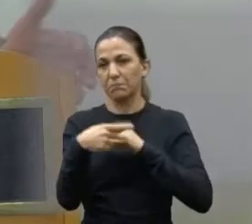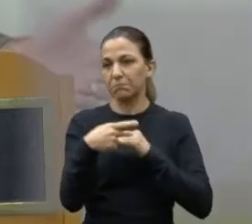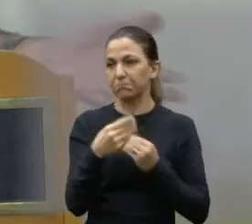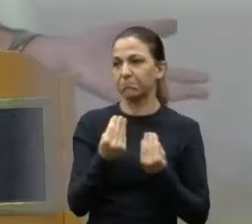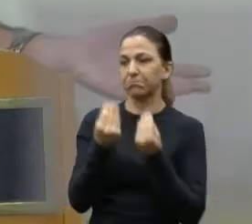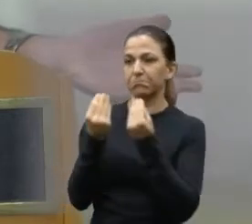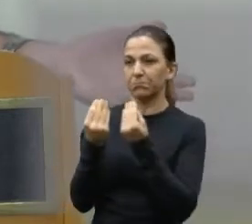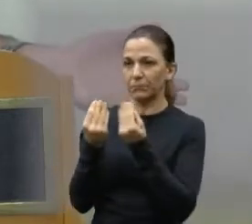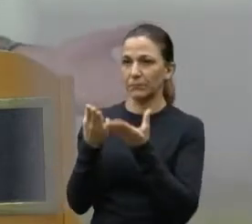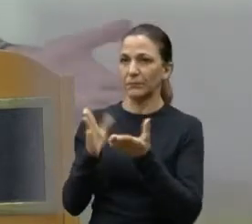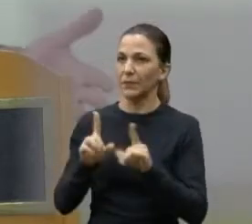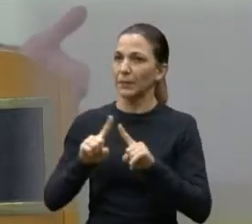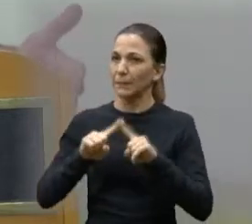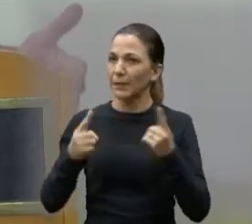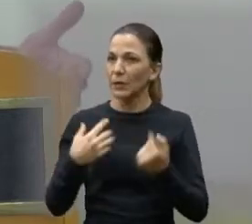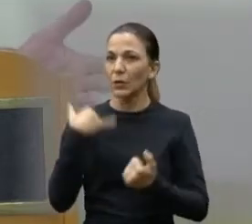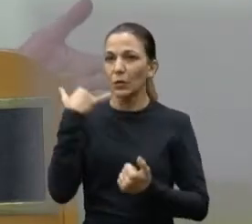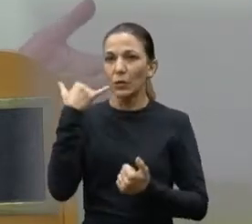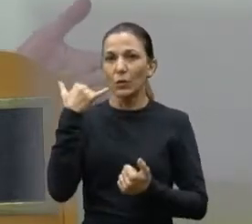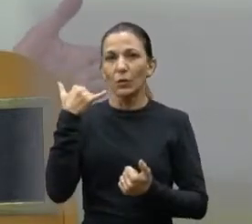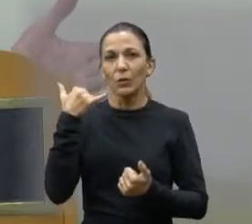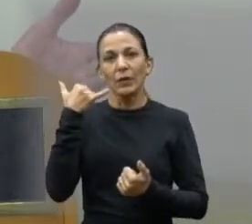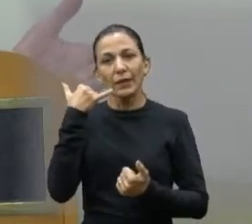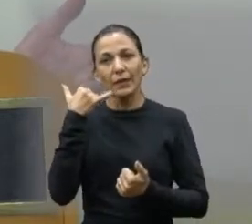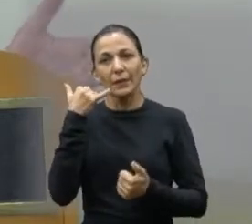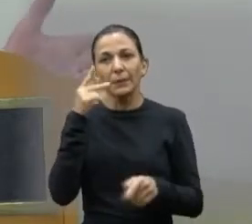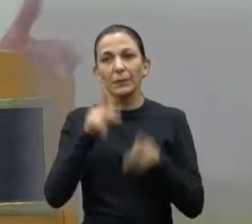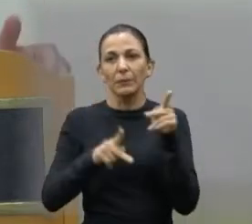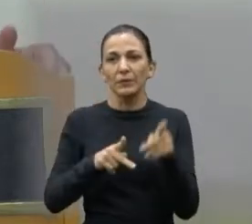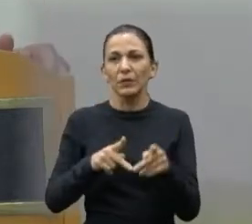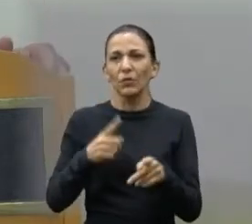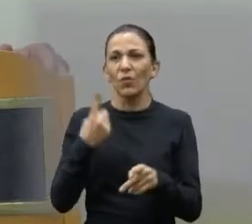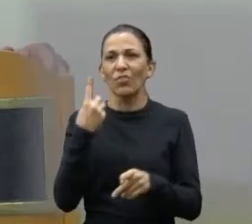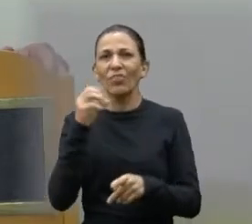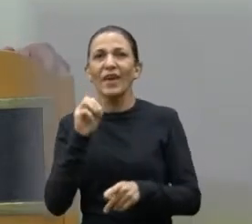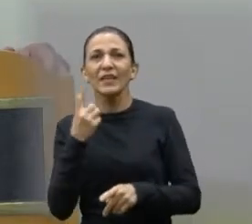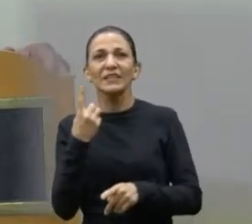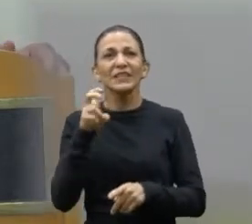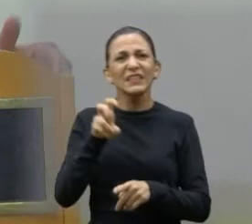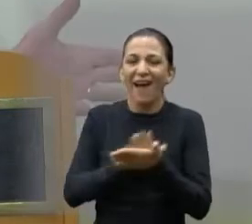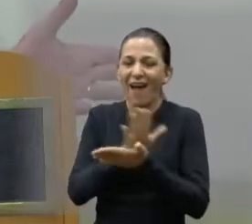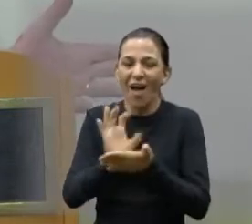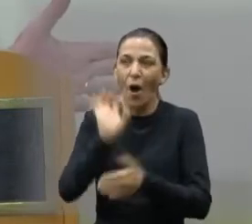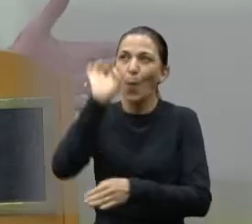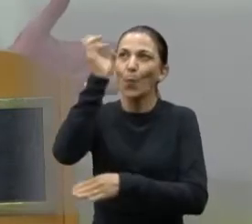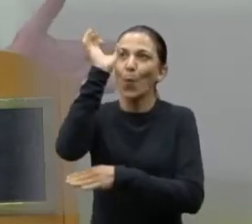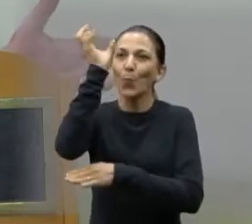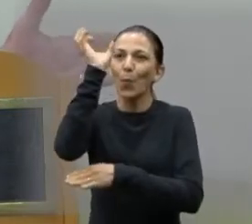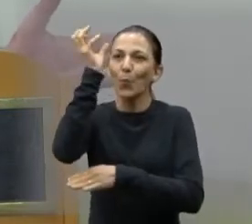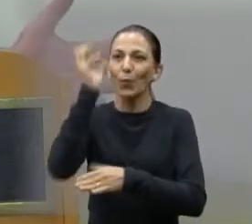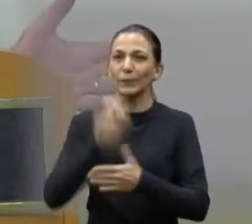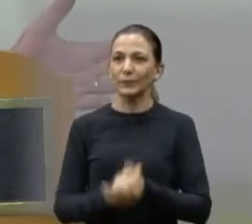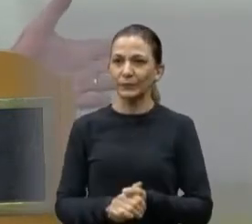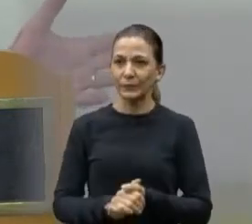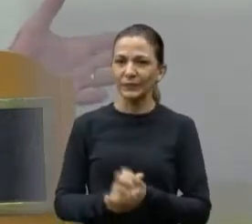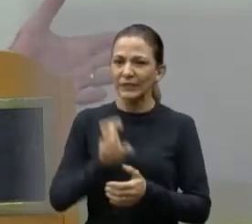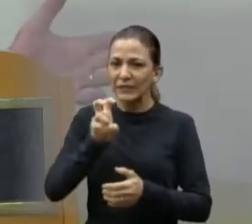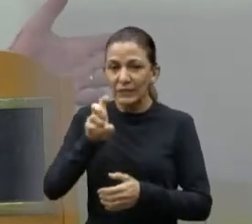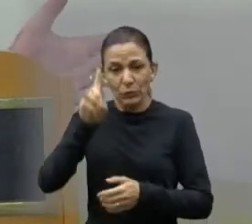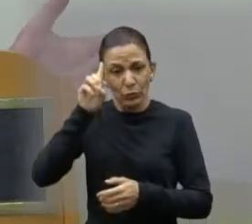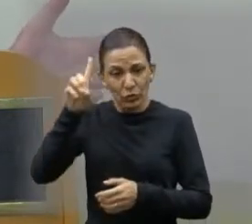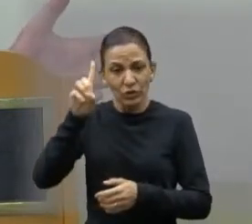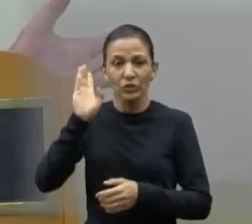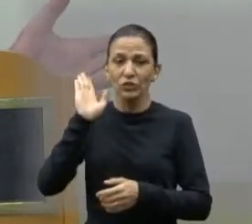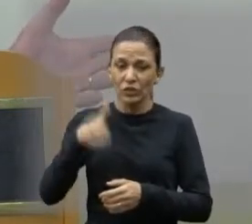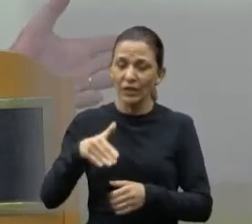mas a população liga para nós o Lucas faz em 10 dias 15 dias não aconteceu e é máximo 3 a 5 dias estava